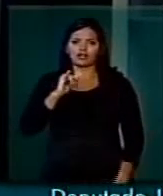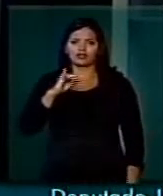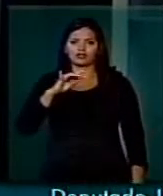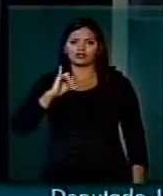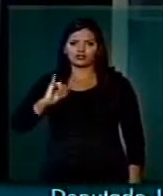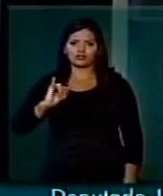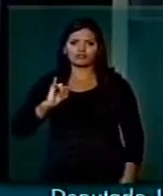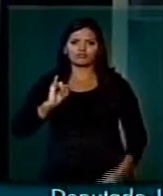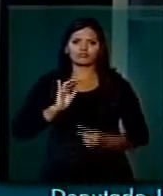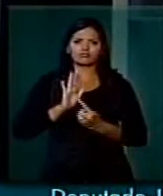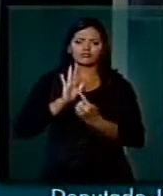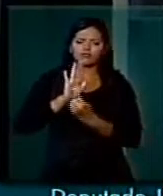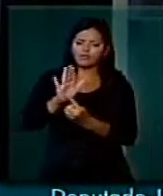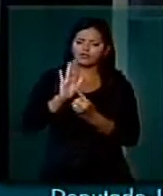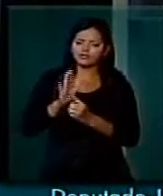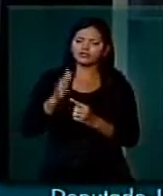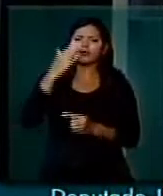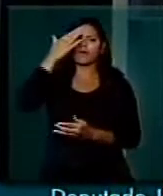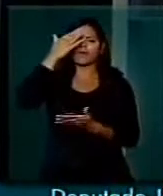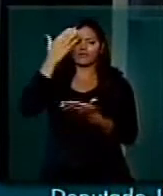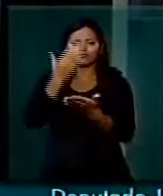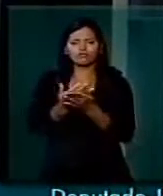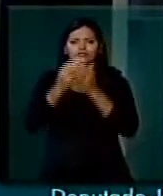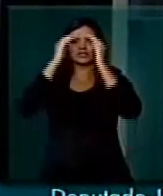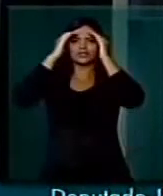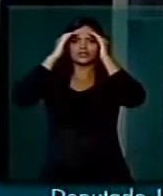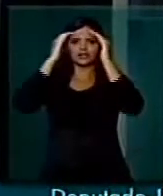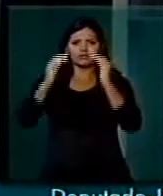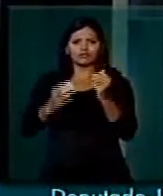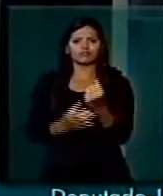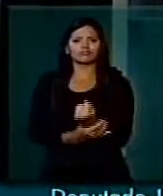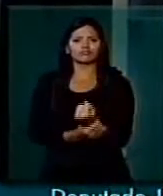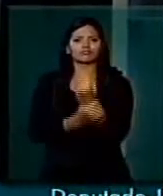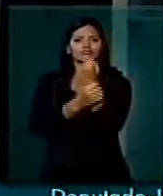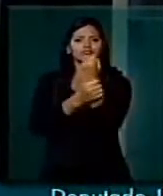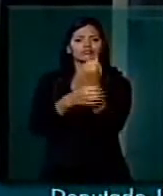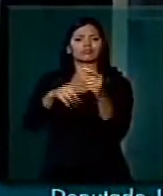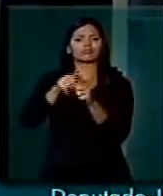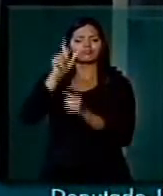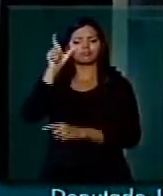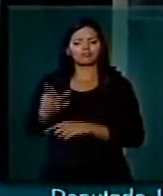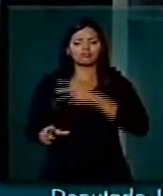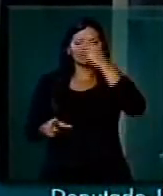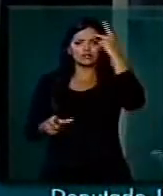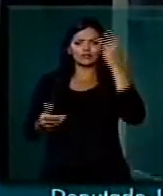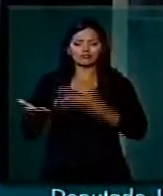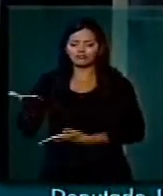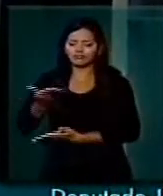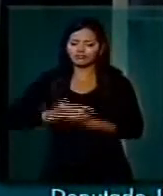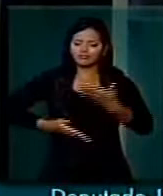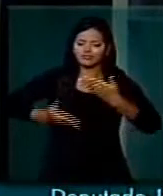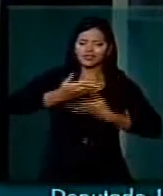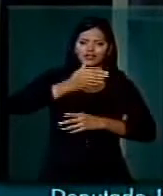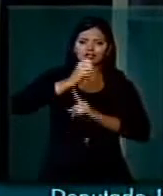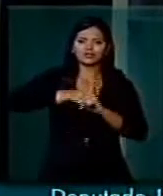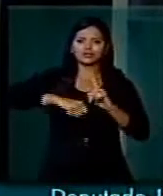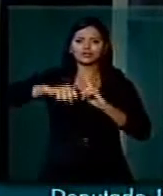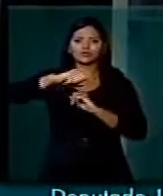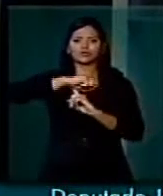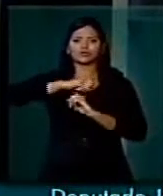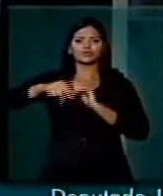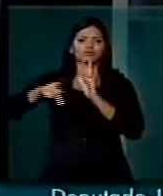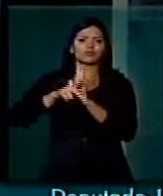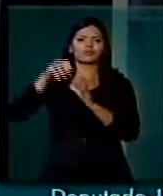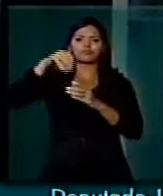confiança, inspira respeito, inspira segurança, é um elemento de integração da própria sociedade